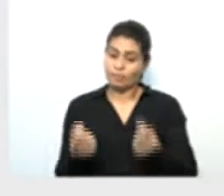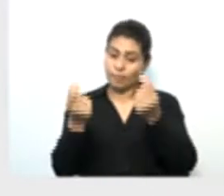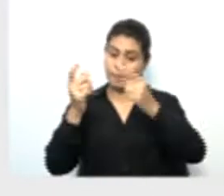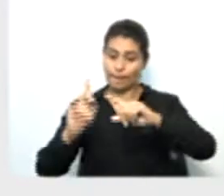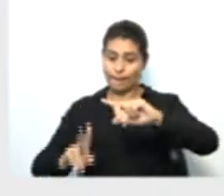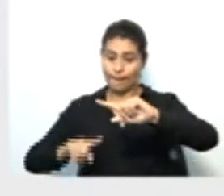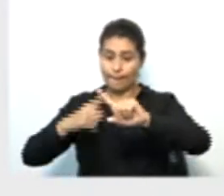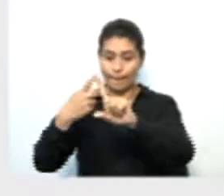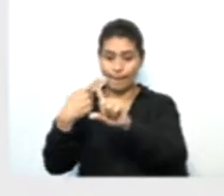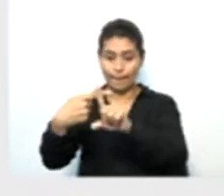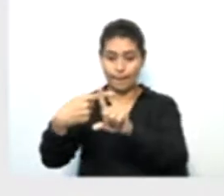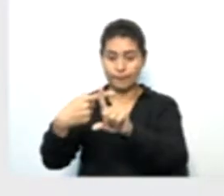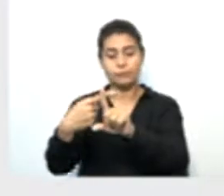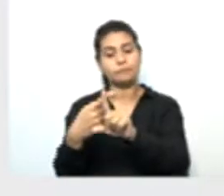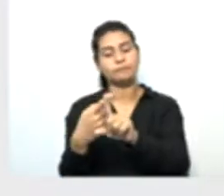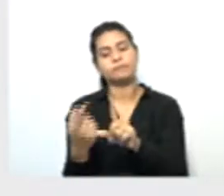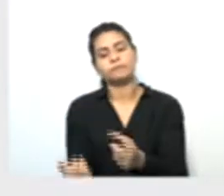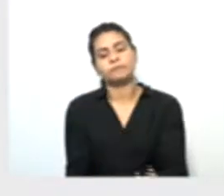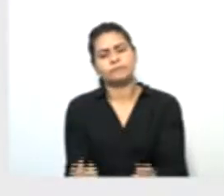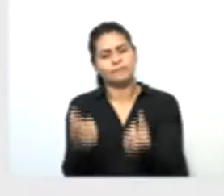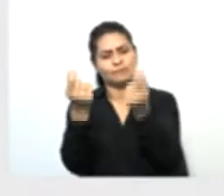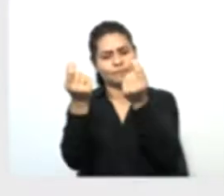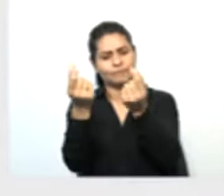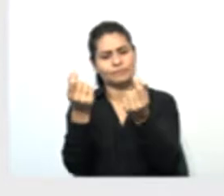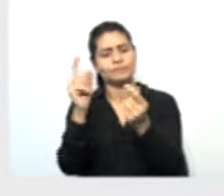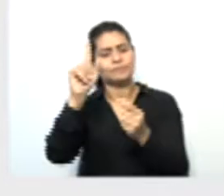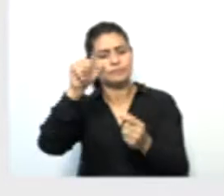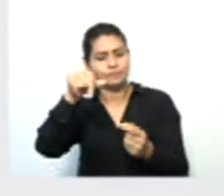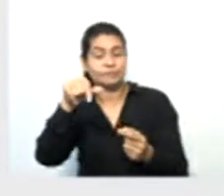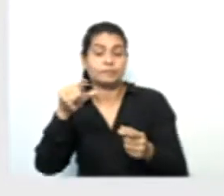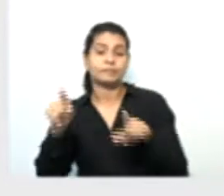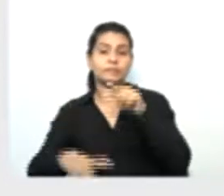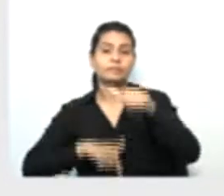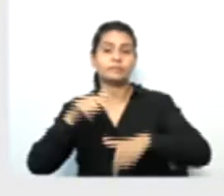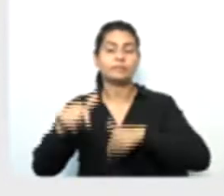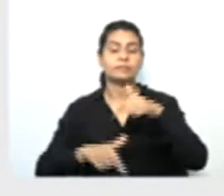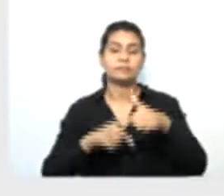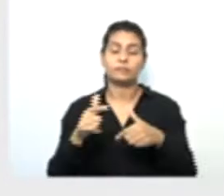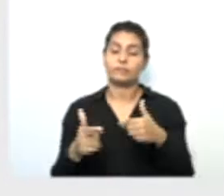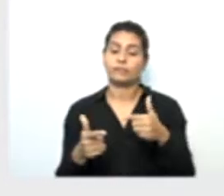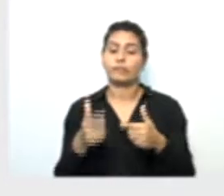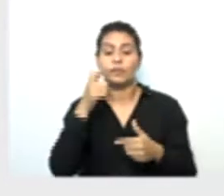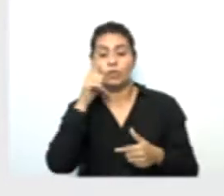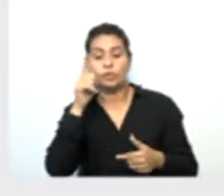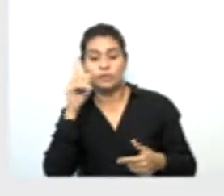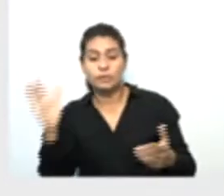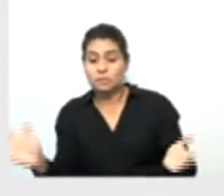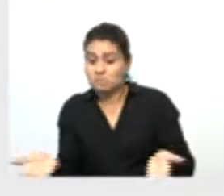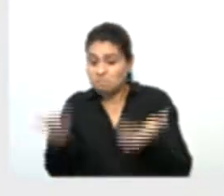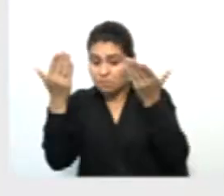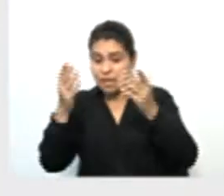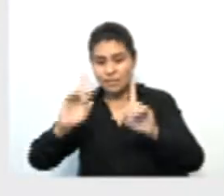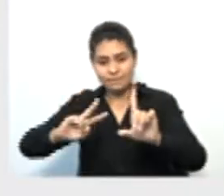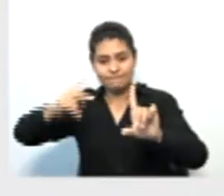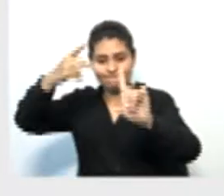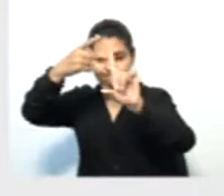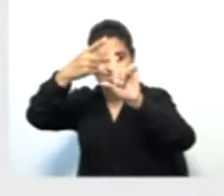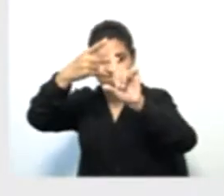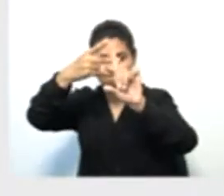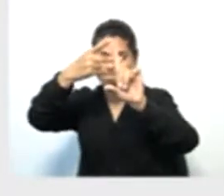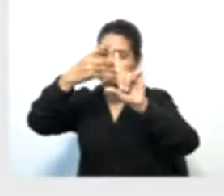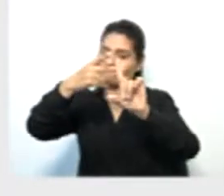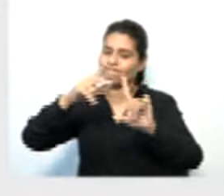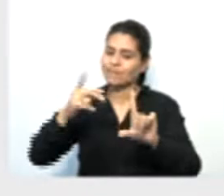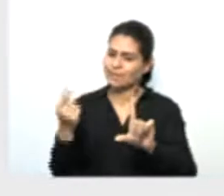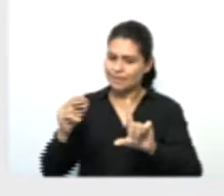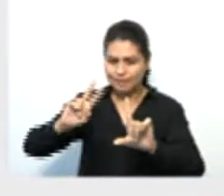respectivo lucro. Essa maximização do lucro é trabalhar para que esse lucro seja o máximo possível, seja